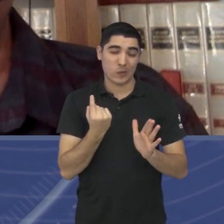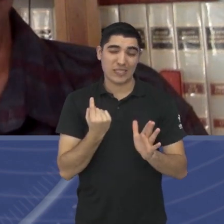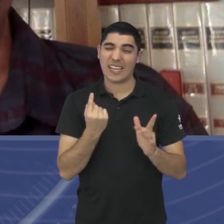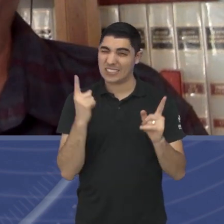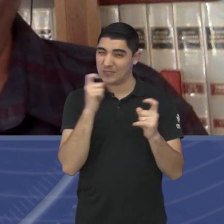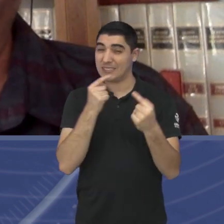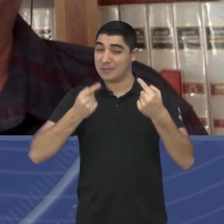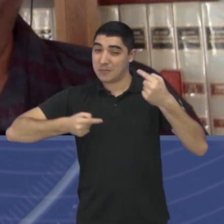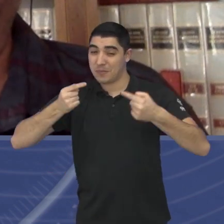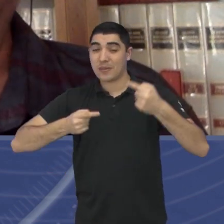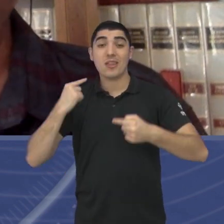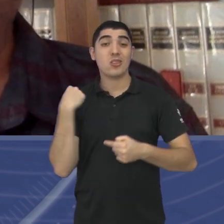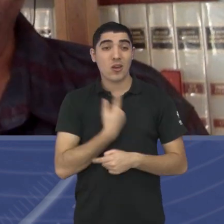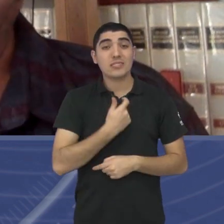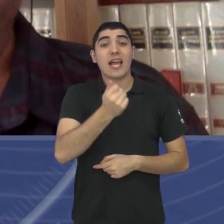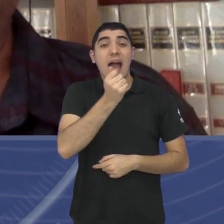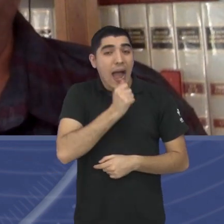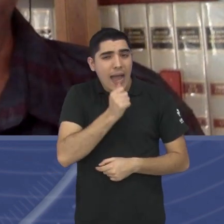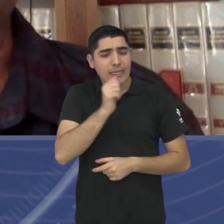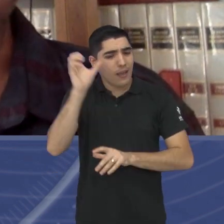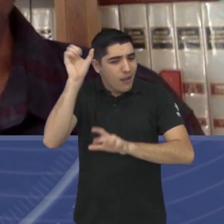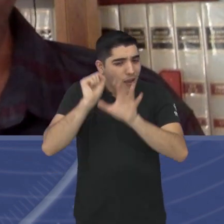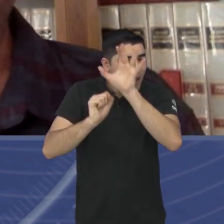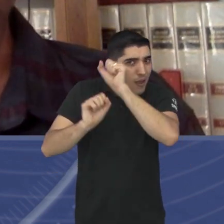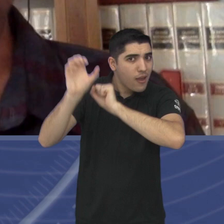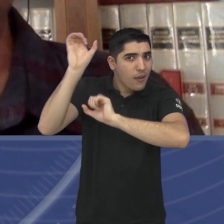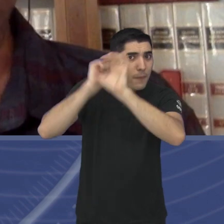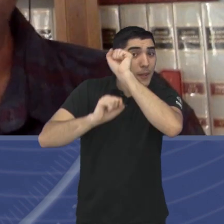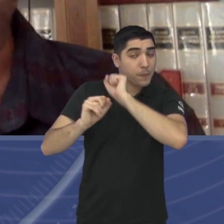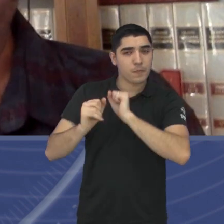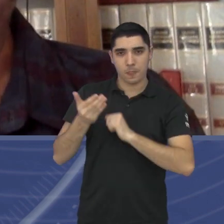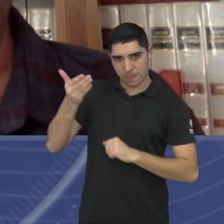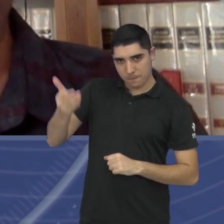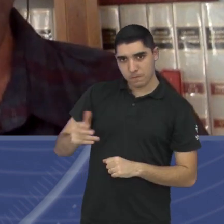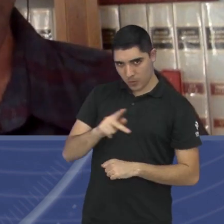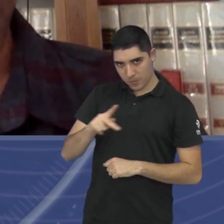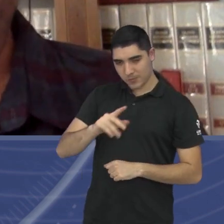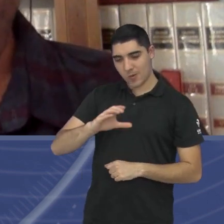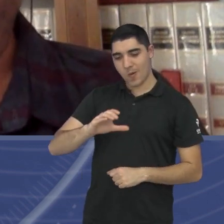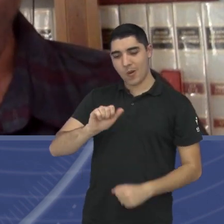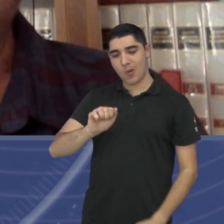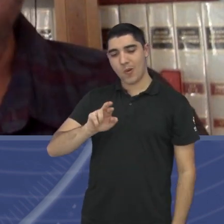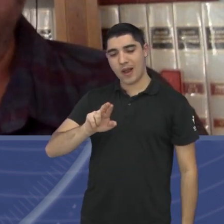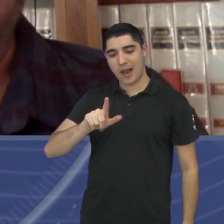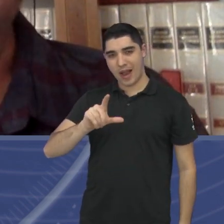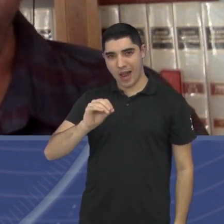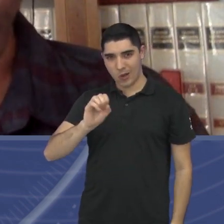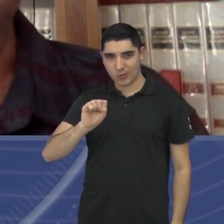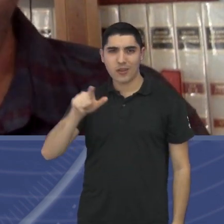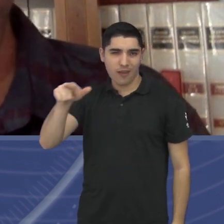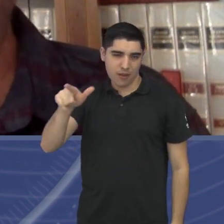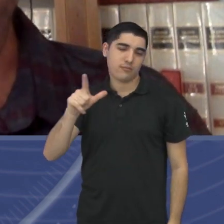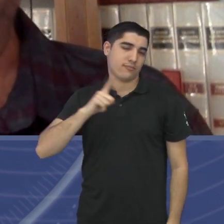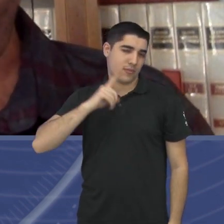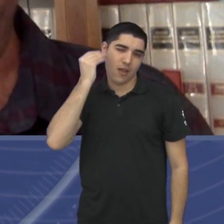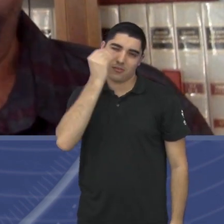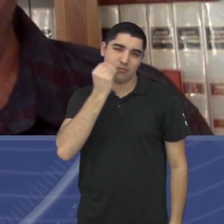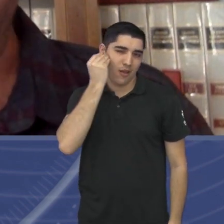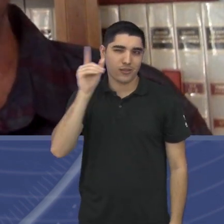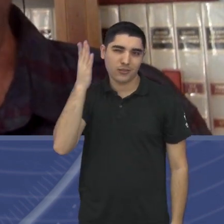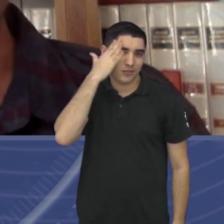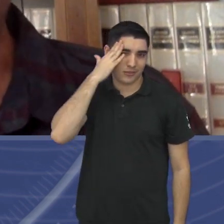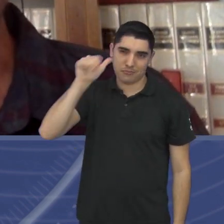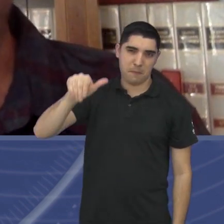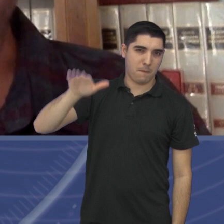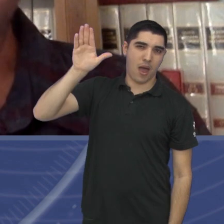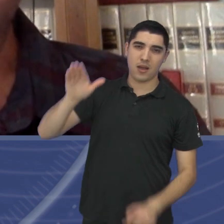bastante, não é nem polêmico, estamos aprendendo muito sobre isso. O professor Carlos, inclusive,